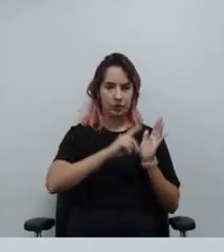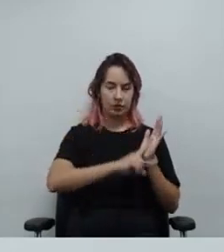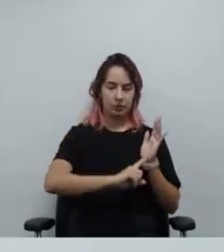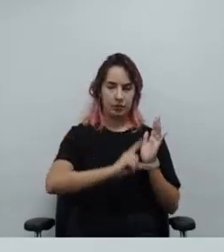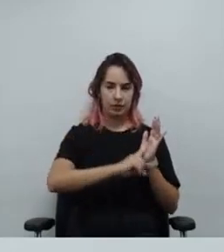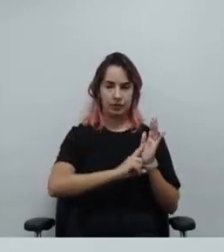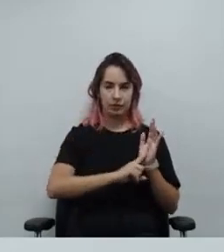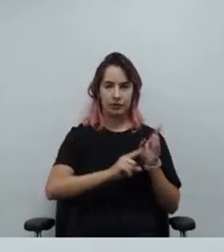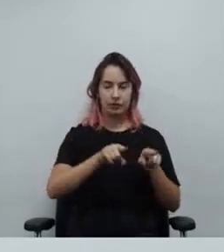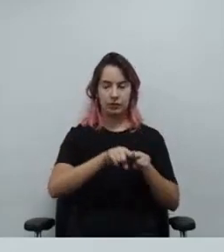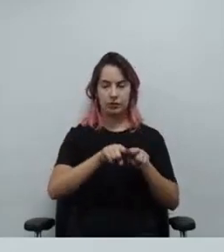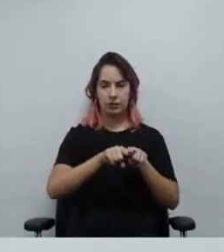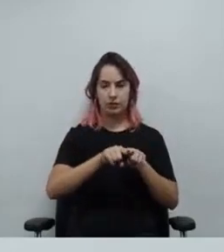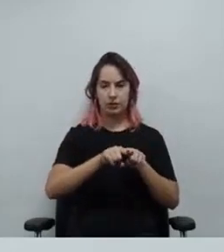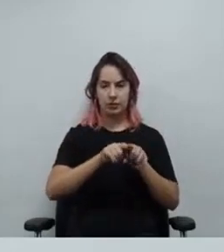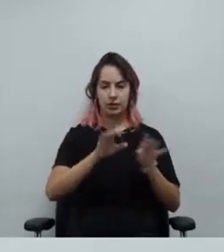Funda